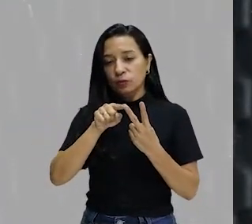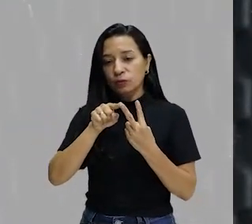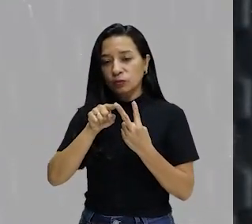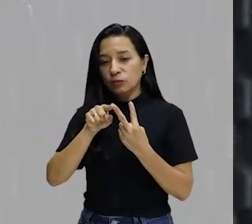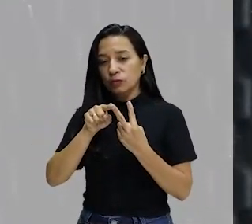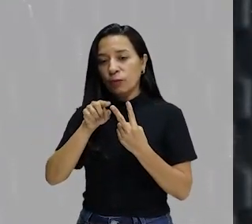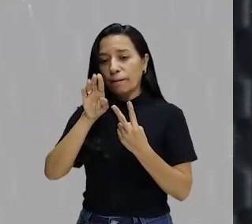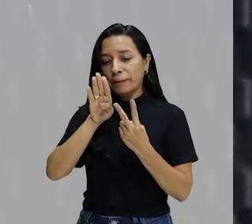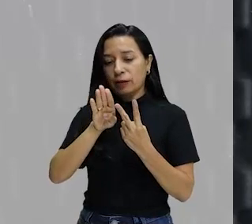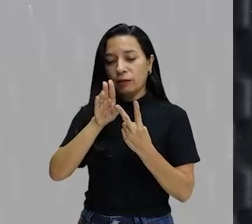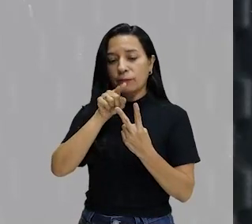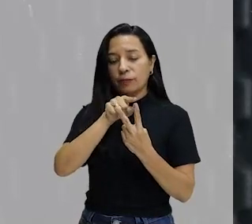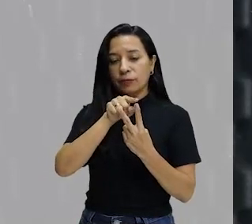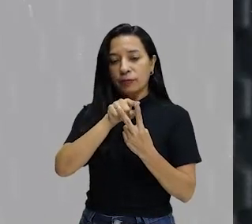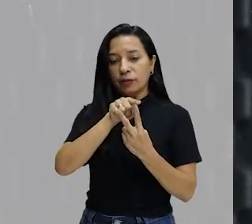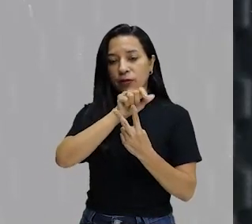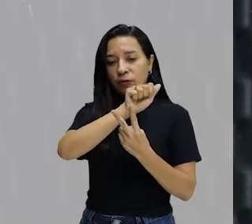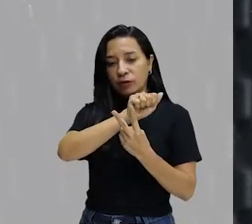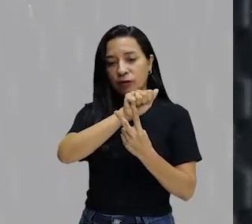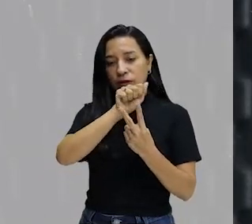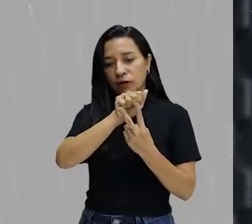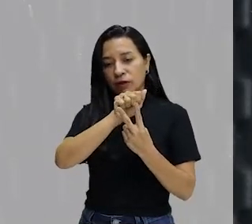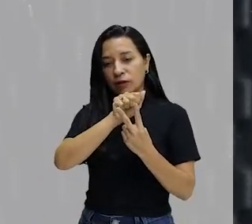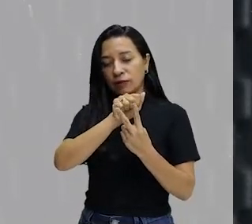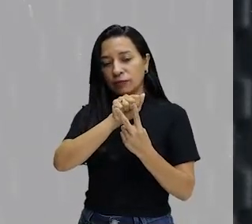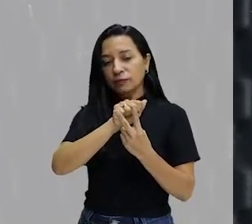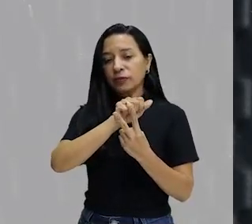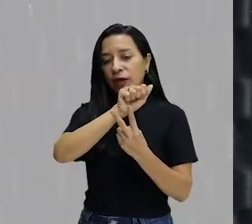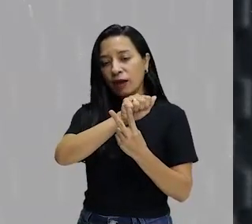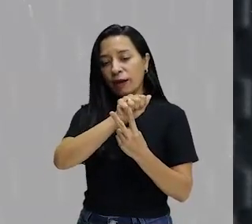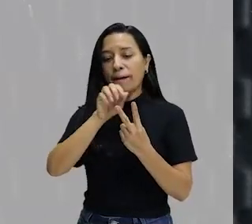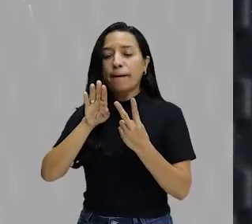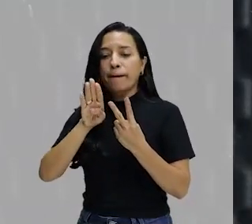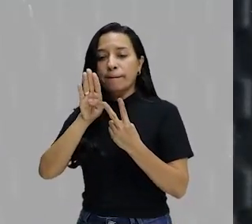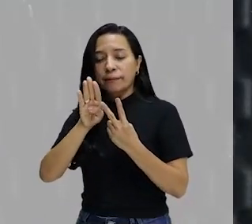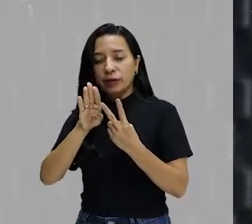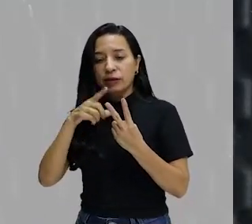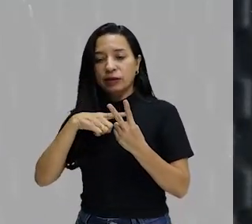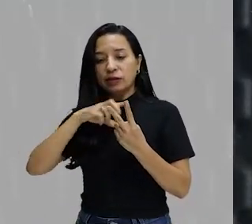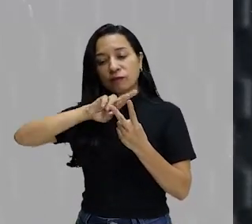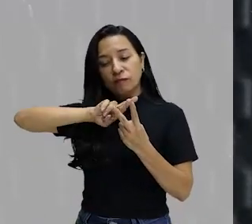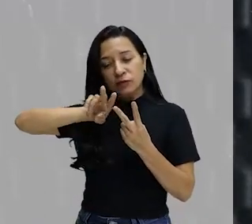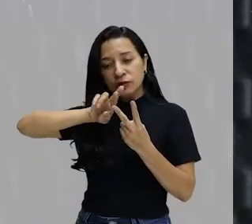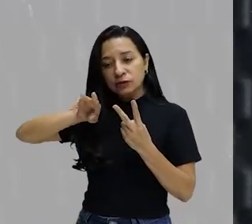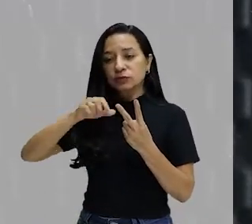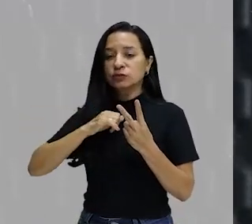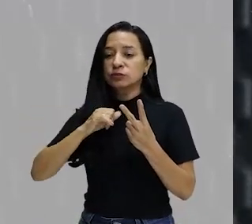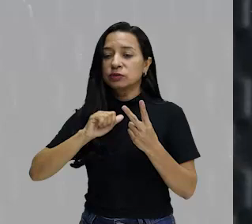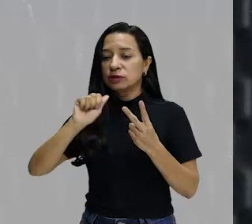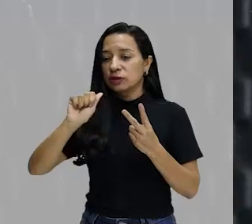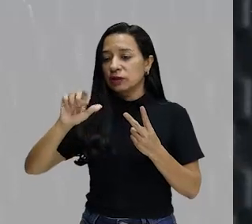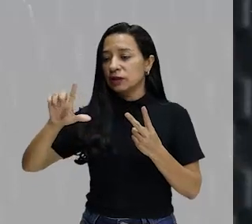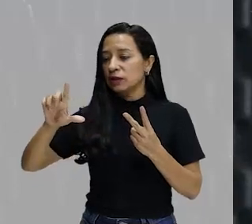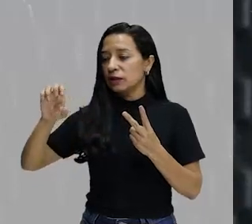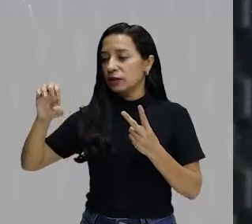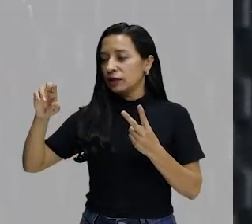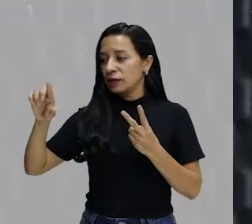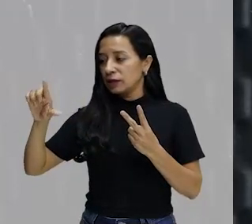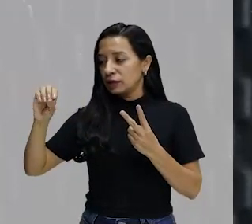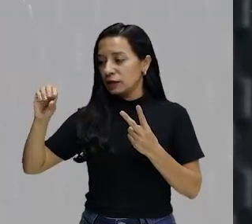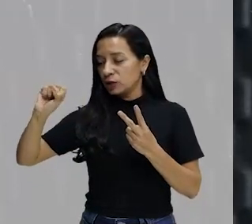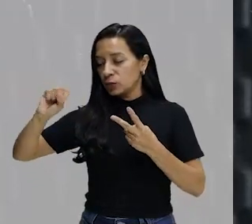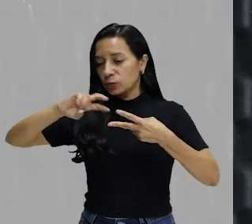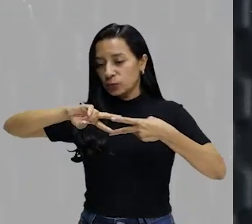gene B. O gene A e o gene B têm as suas variações, que são os alelos. Eu tenho o